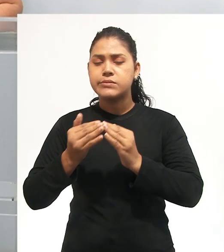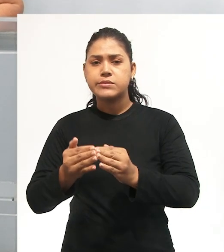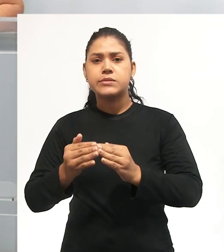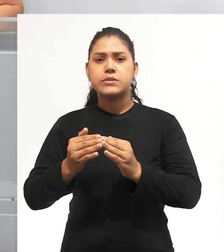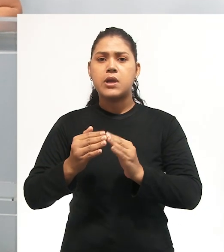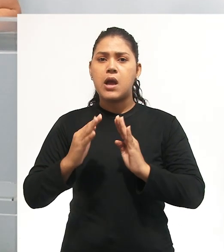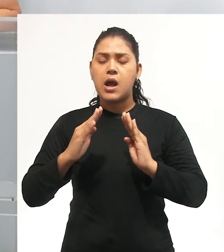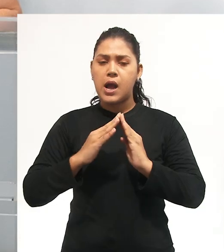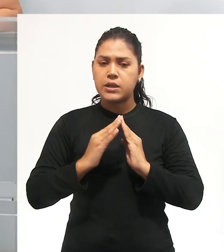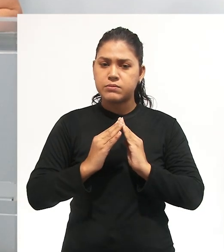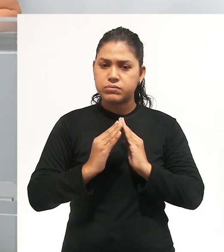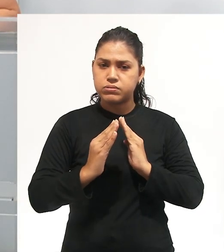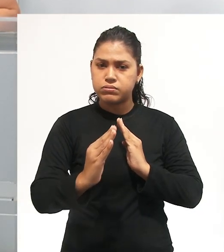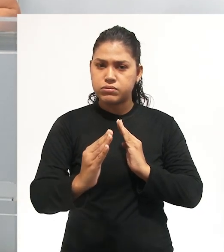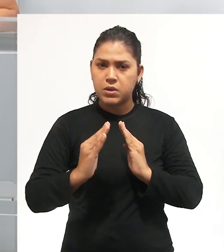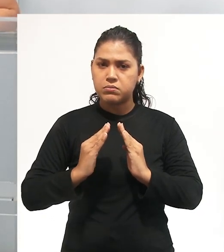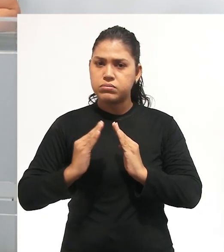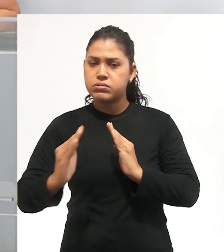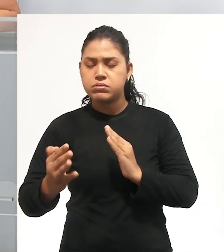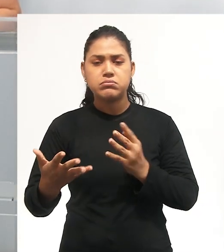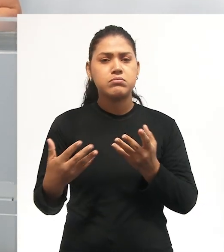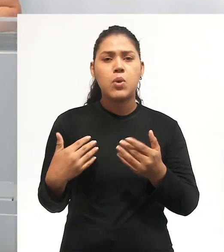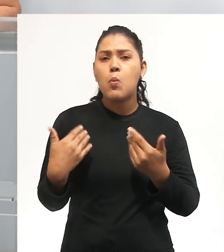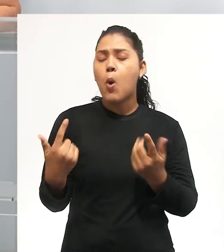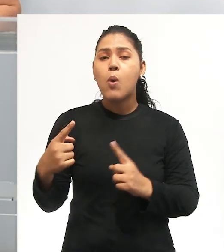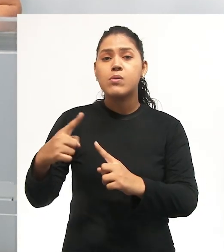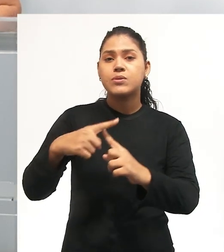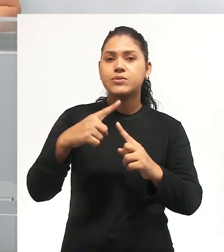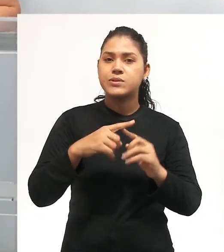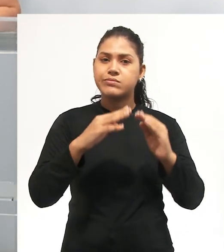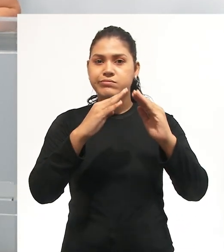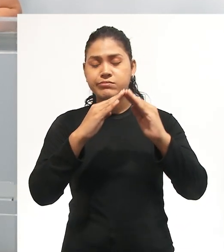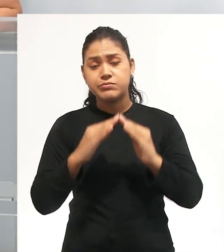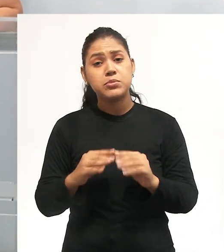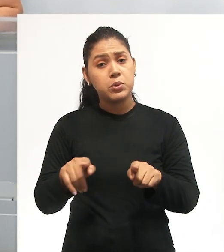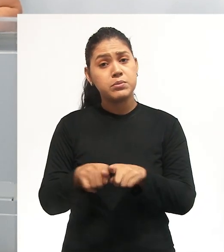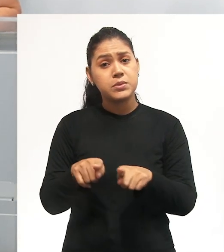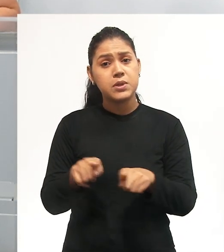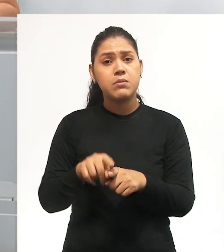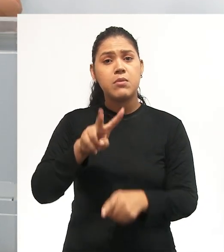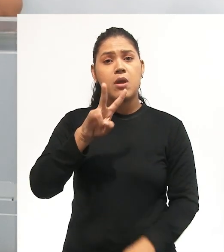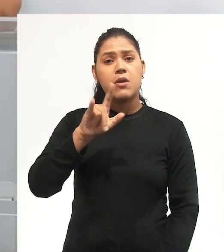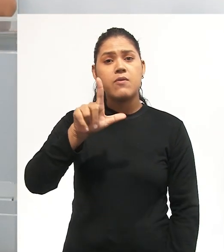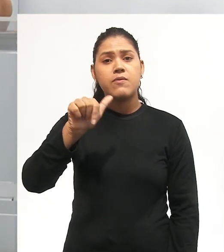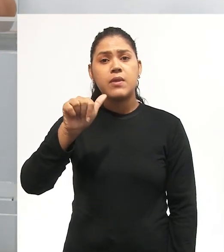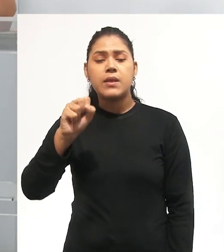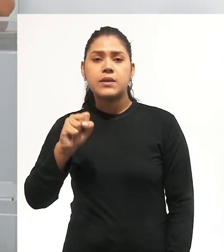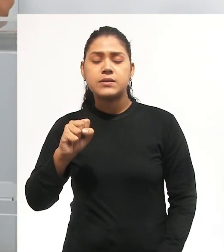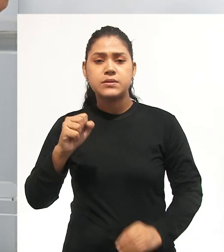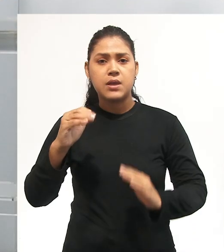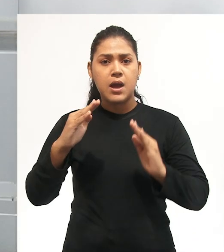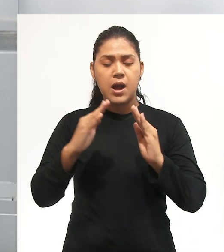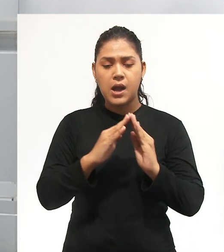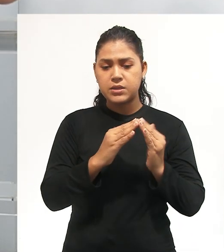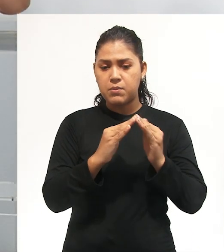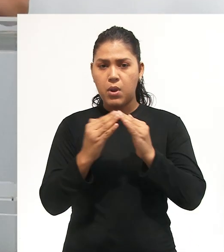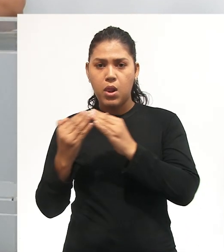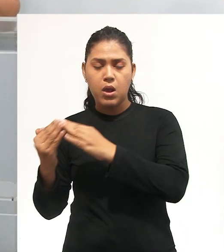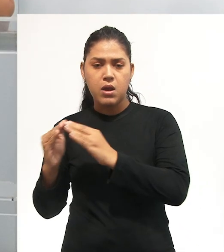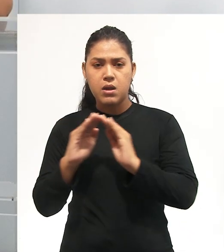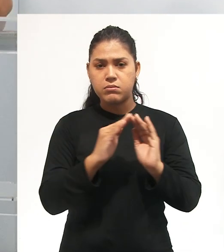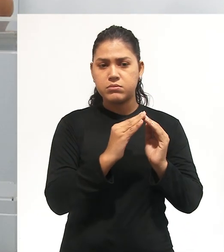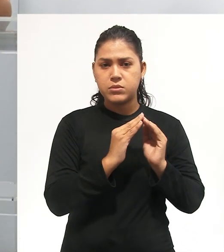estão em comunidades de vilas, né, que são casas uma ao lado